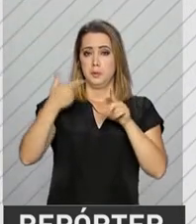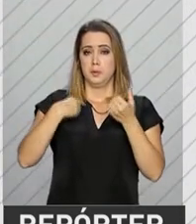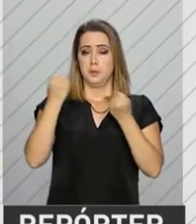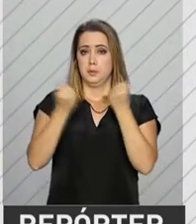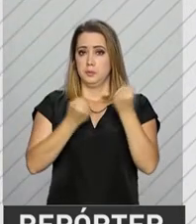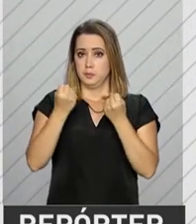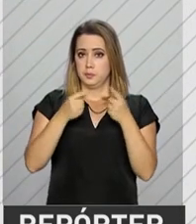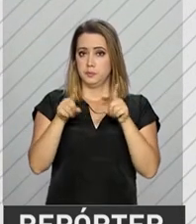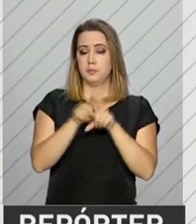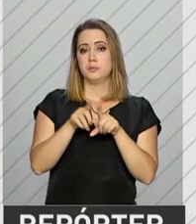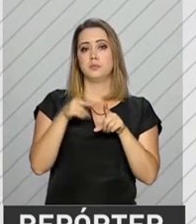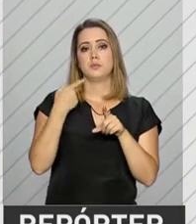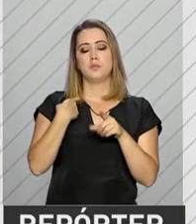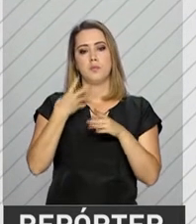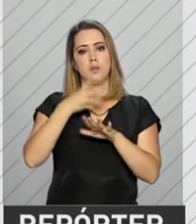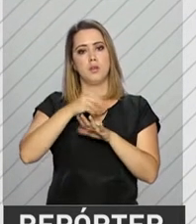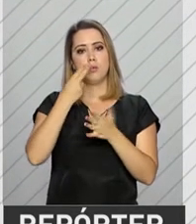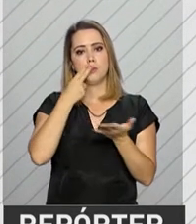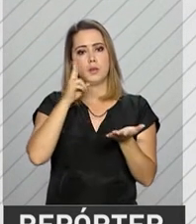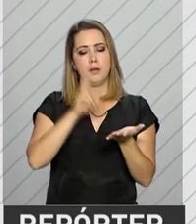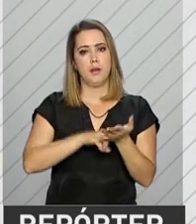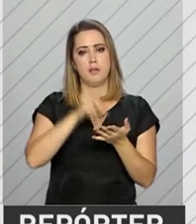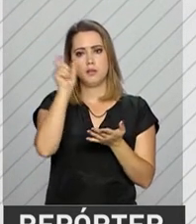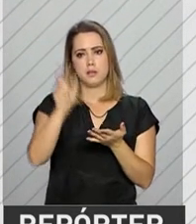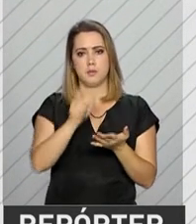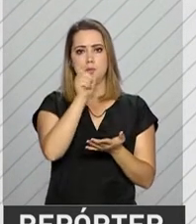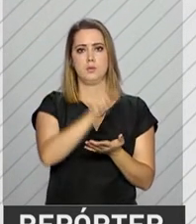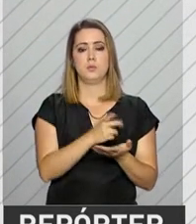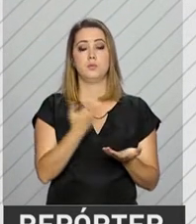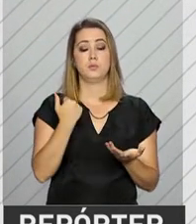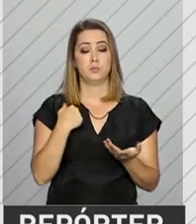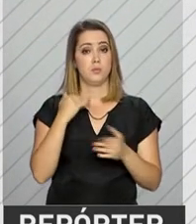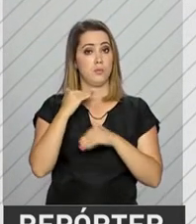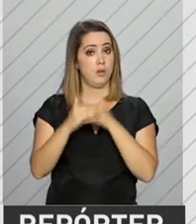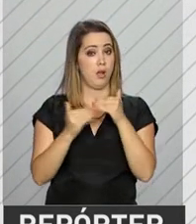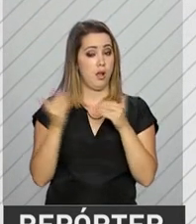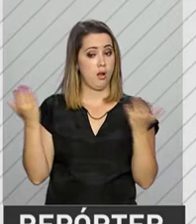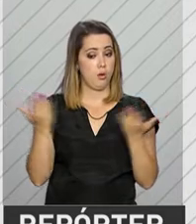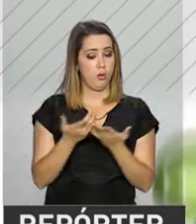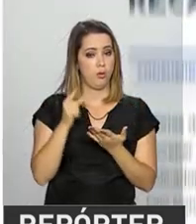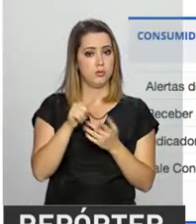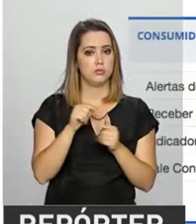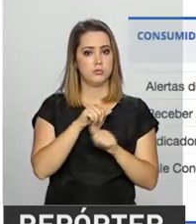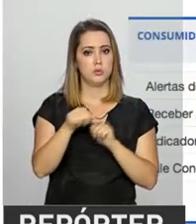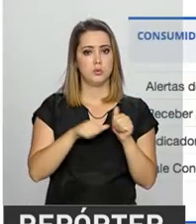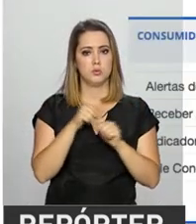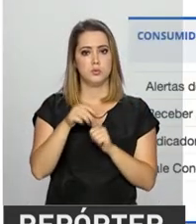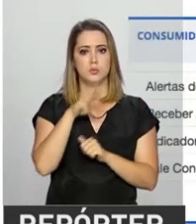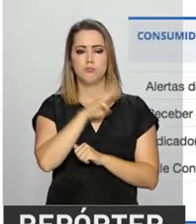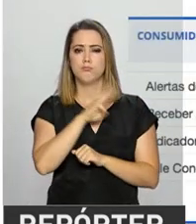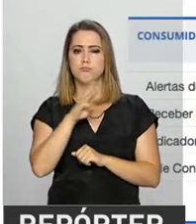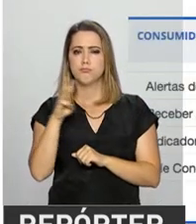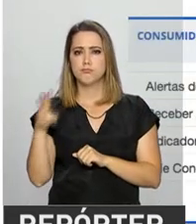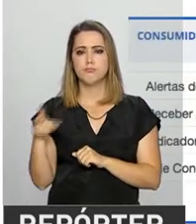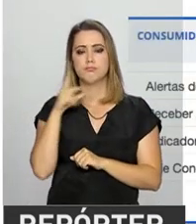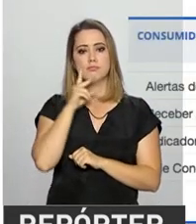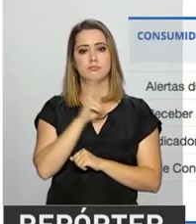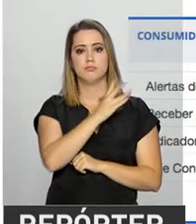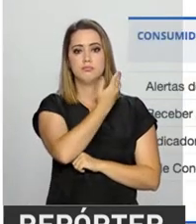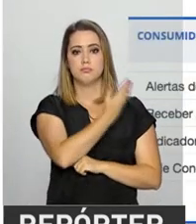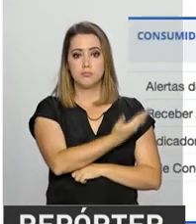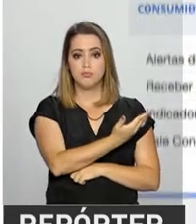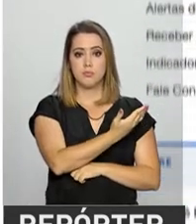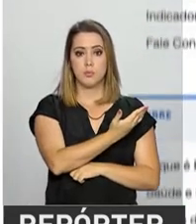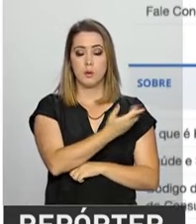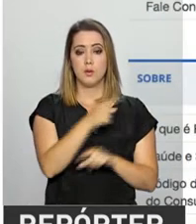também por meio de carta ao consumidor ea partir de agora uma página na internet desenvolvida pela